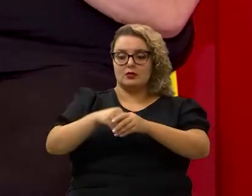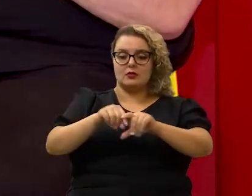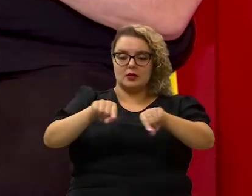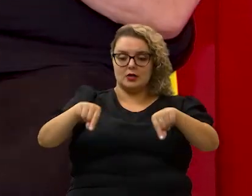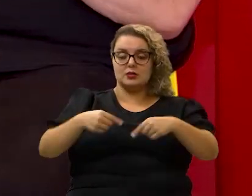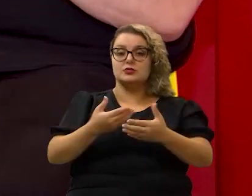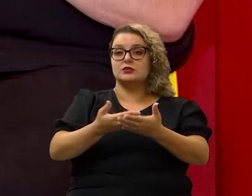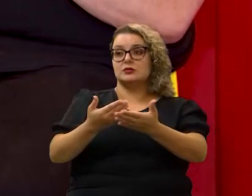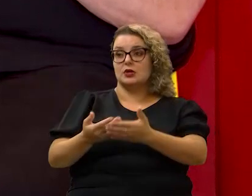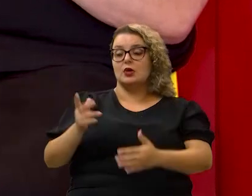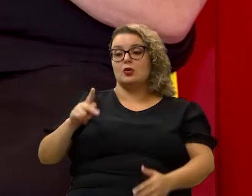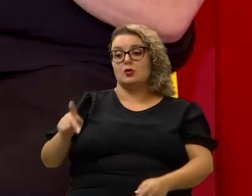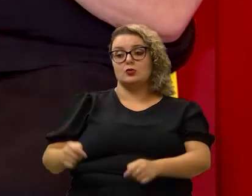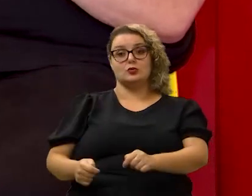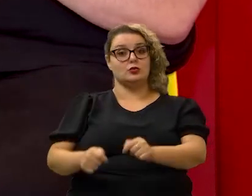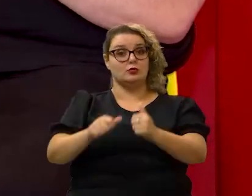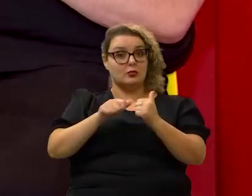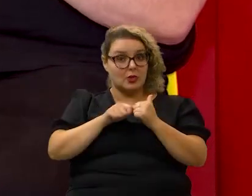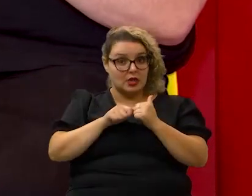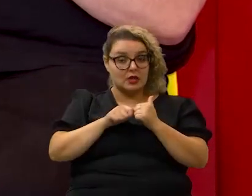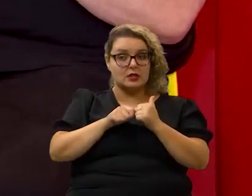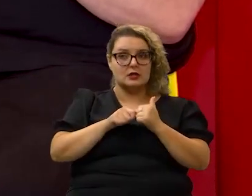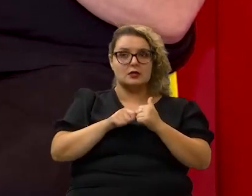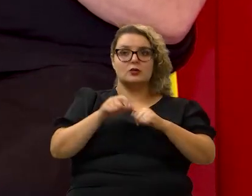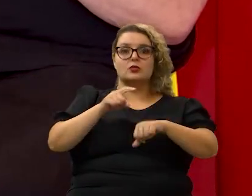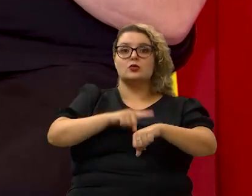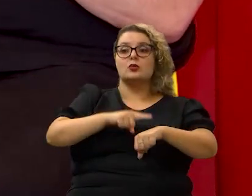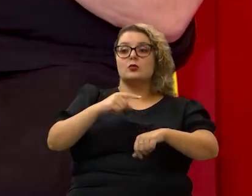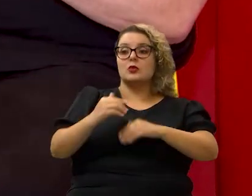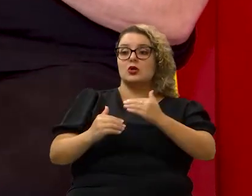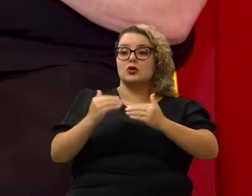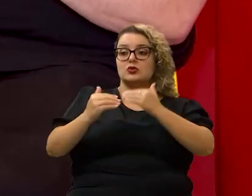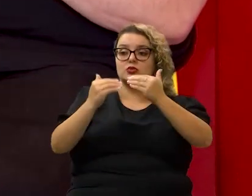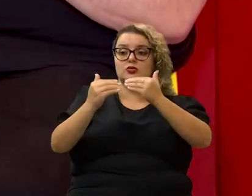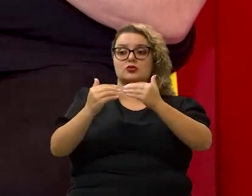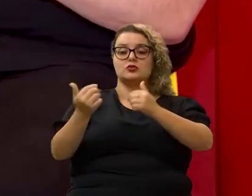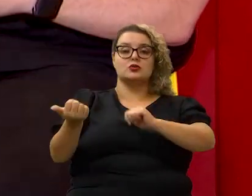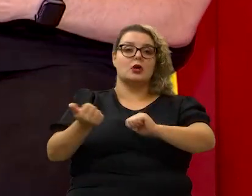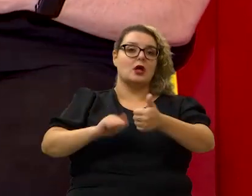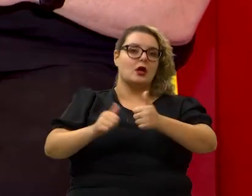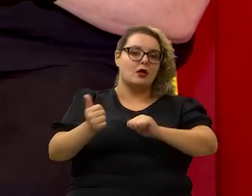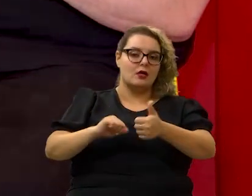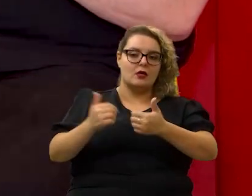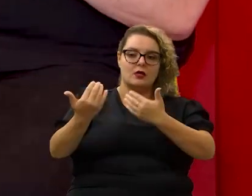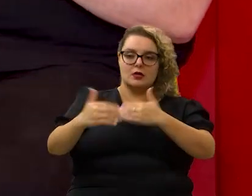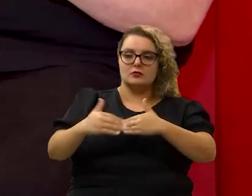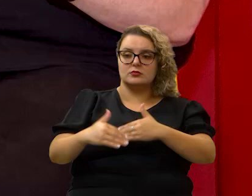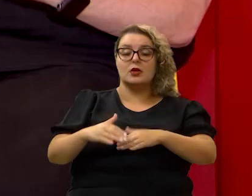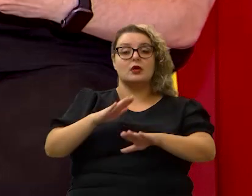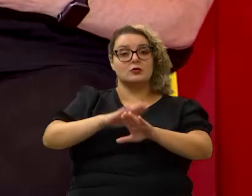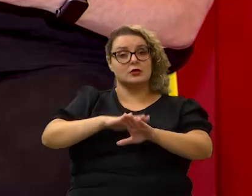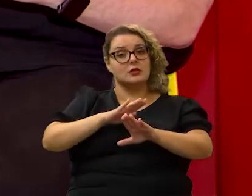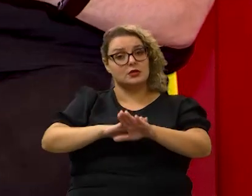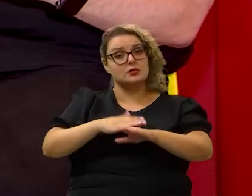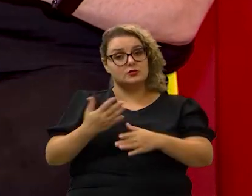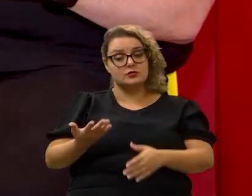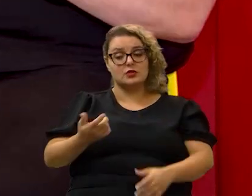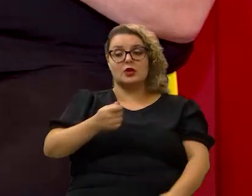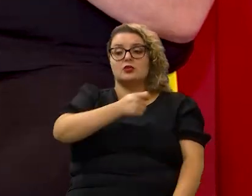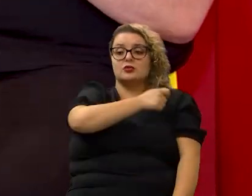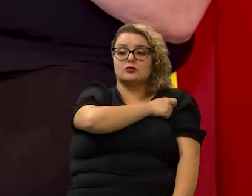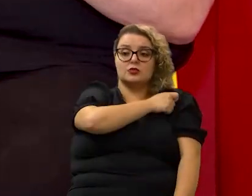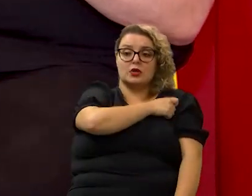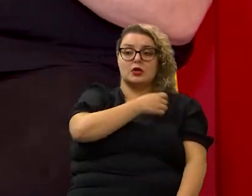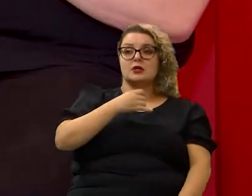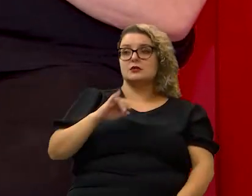sala. Os professores se beneficiam muito na hora de elaborar avaliações e atividades para os alunos.